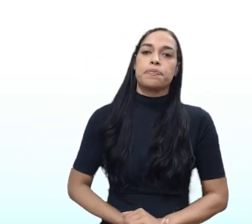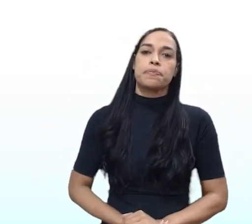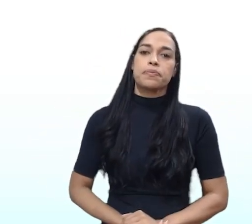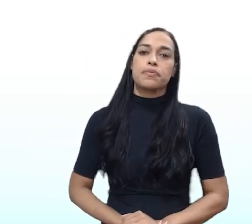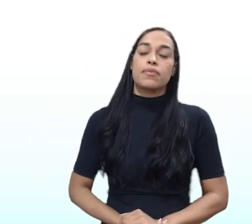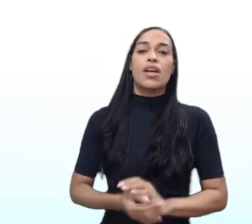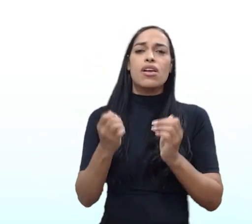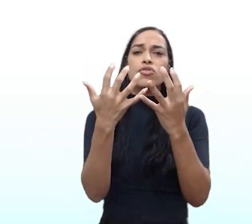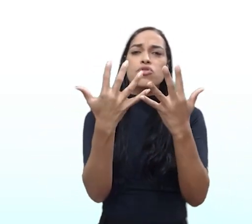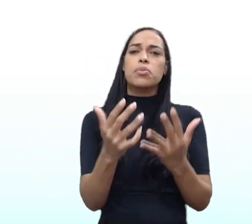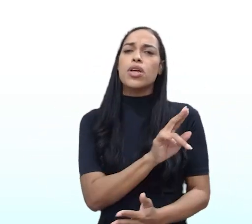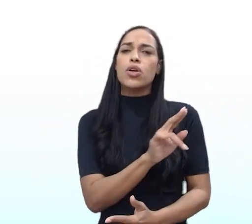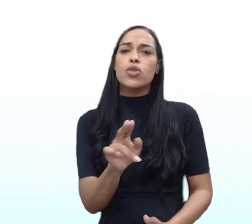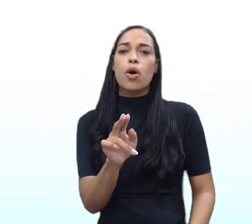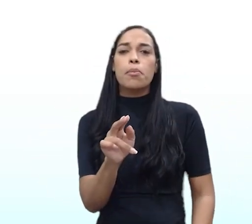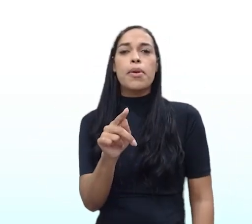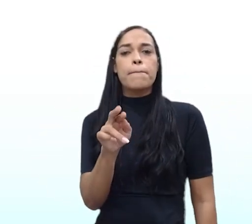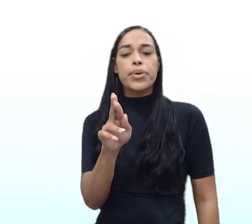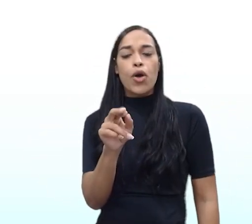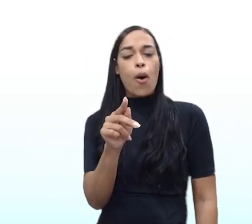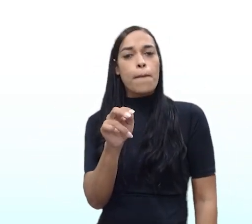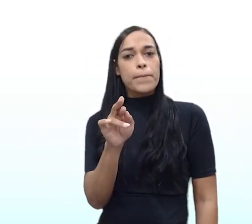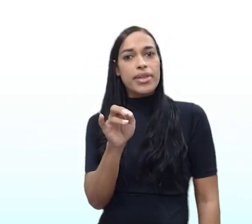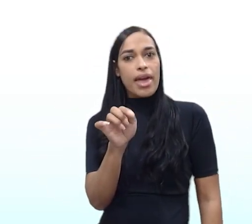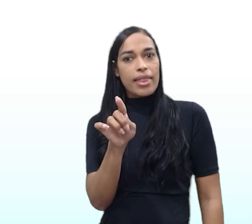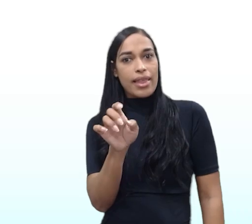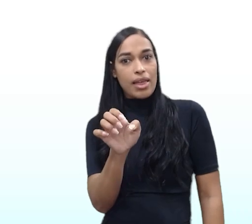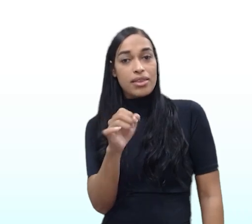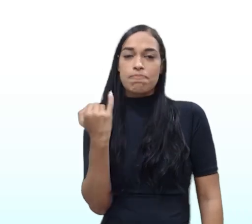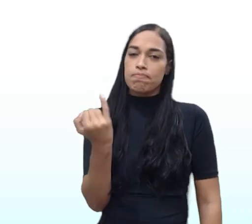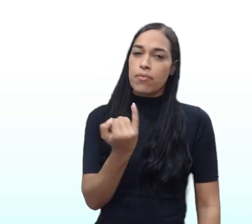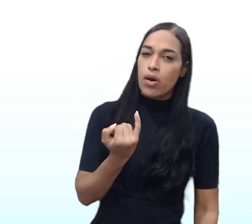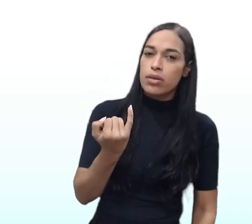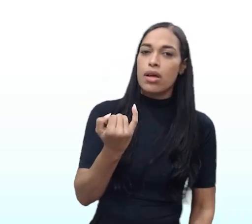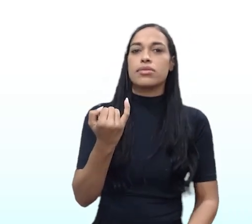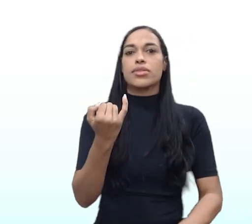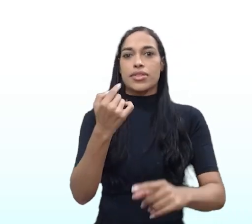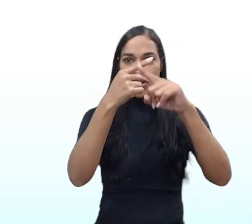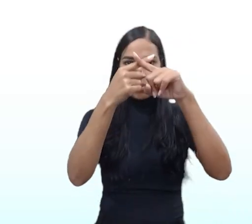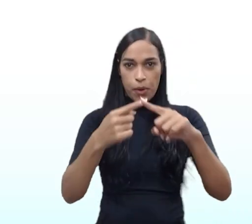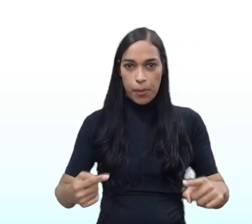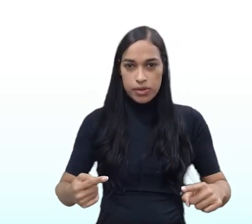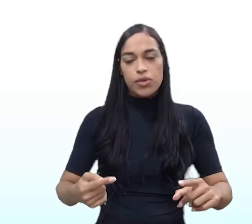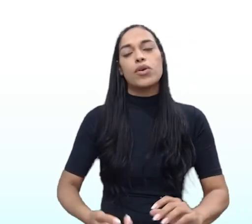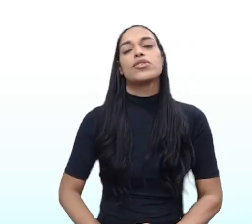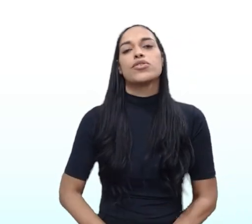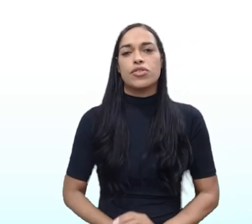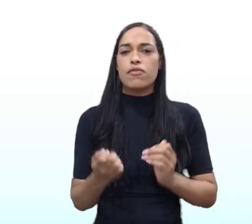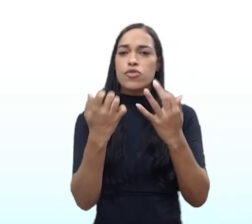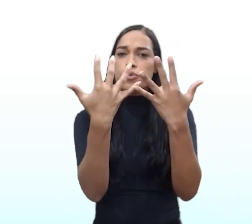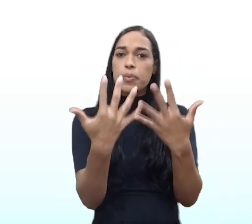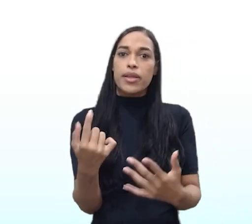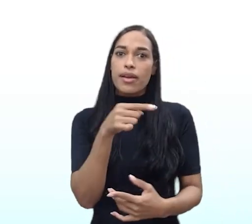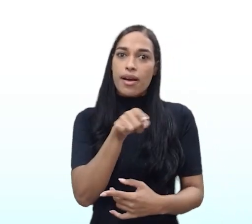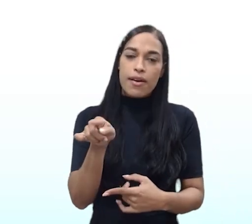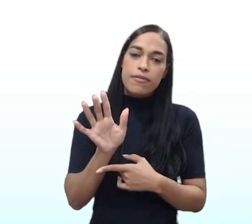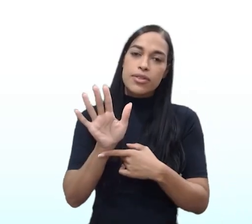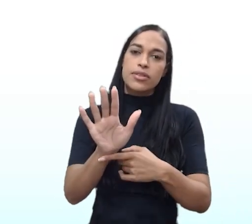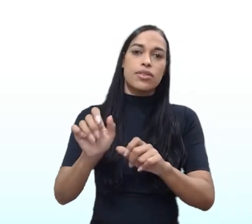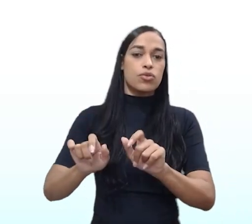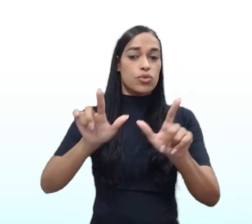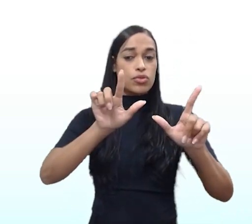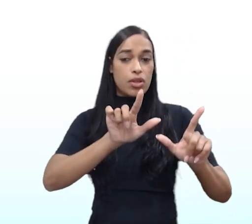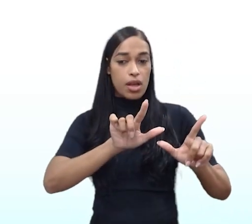propriedade, de propriedade fundamental das proporções. Combinado? Agora vem comigo que eu vou te mostrar aí os meios extremos